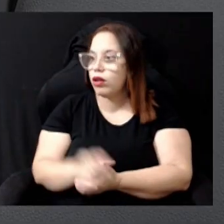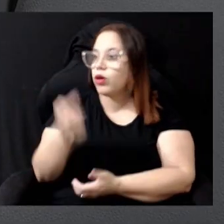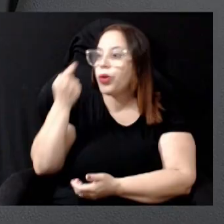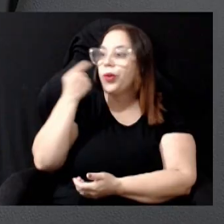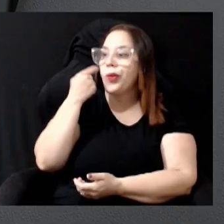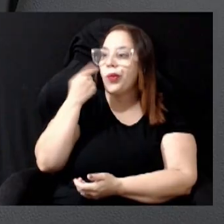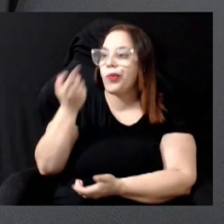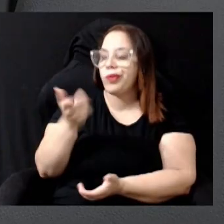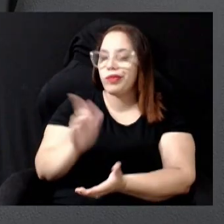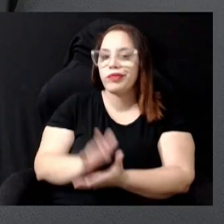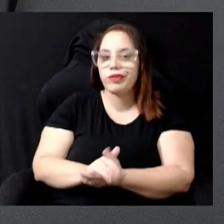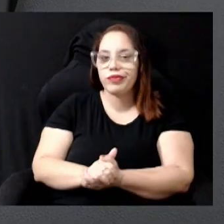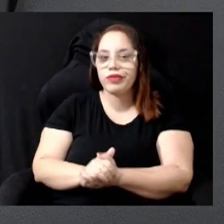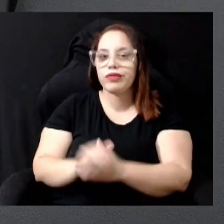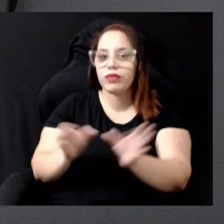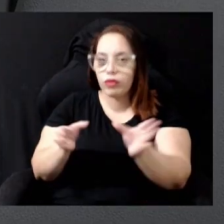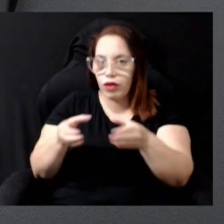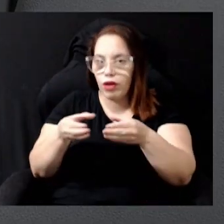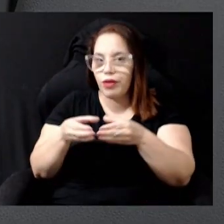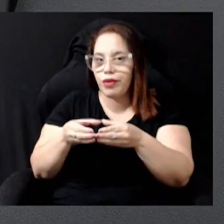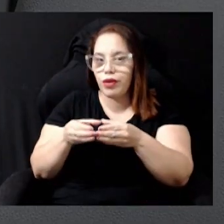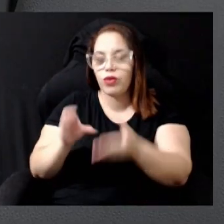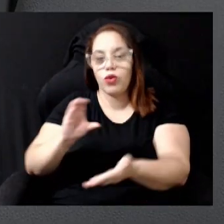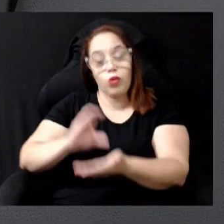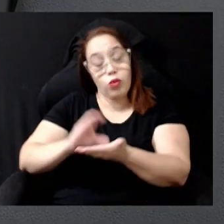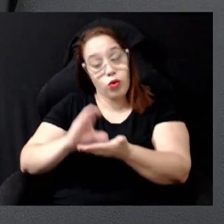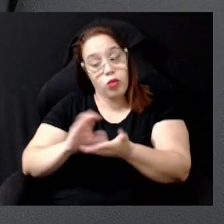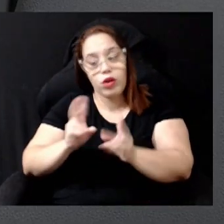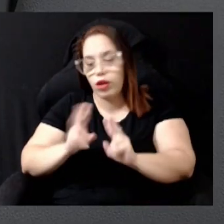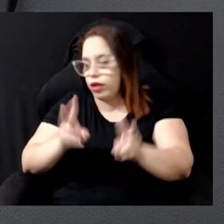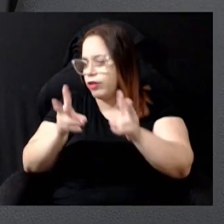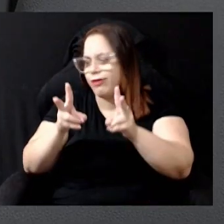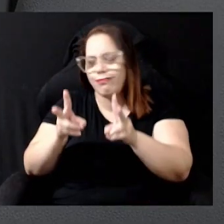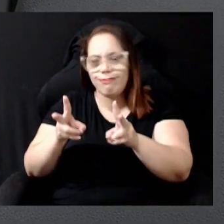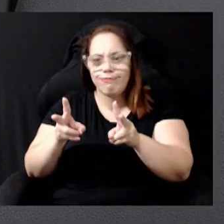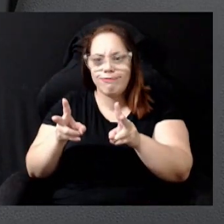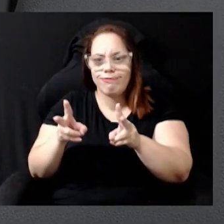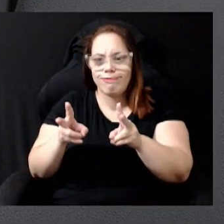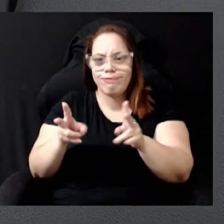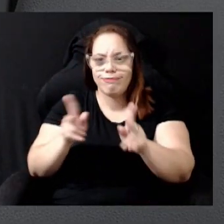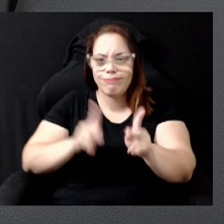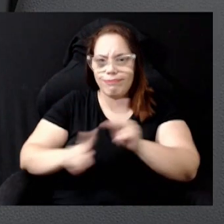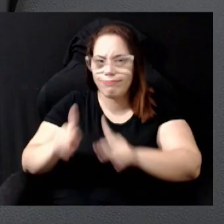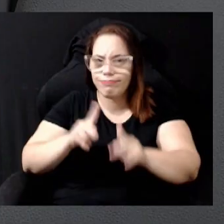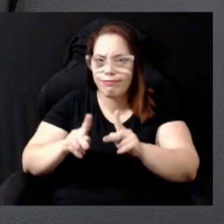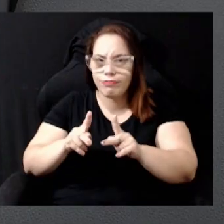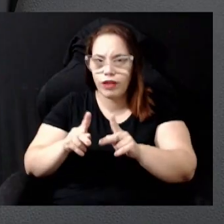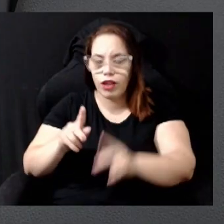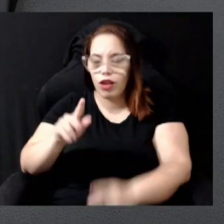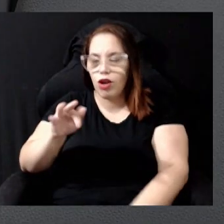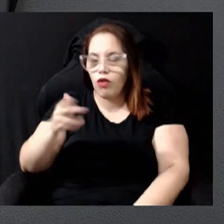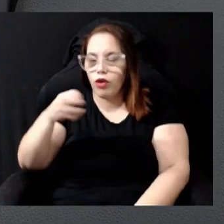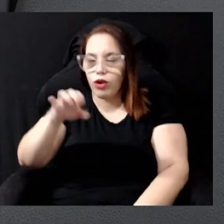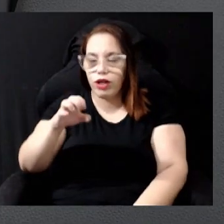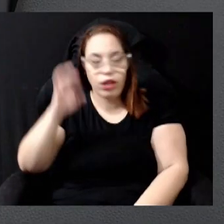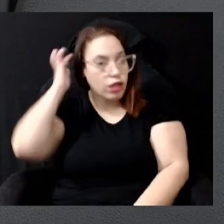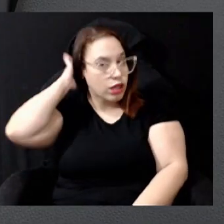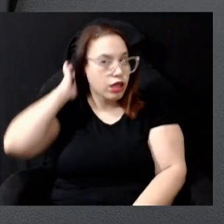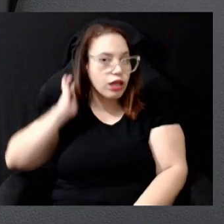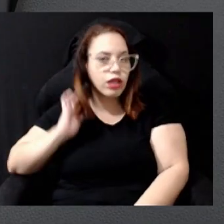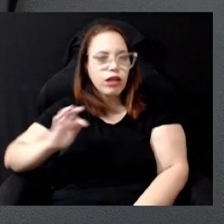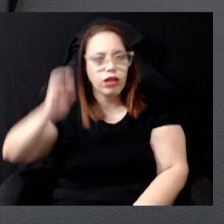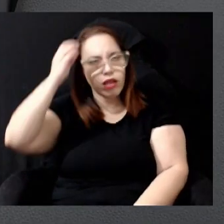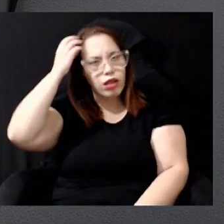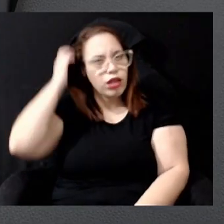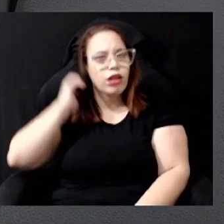com a comunidade, com os conselheiros, com os moradores da região do Jardim Florense, Sírios, Cosmos, porque nós tínhamos uma